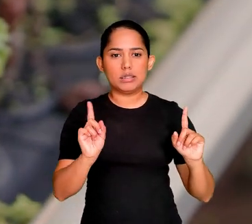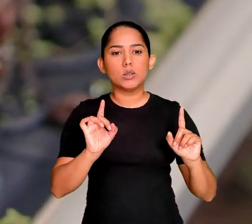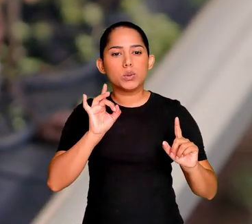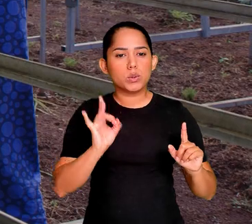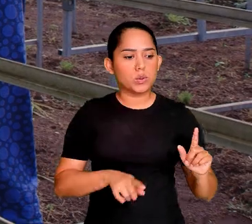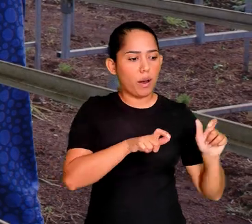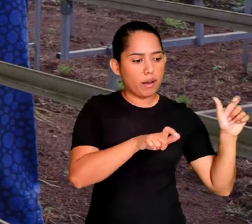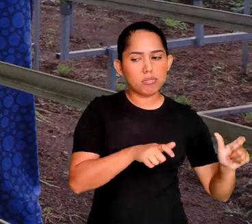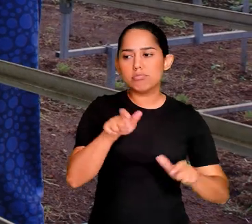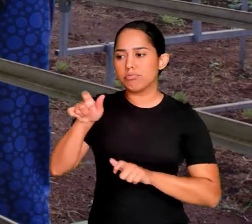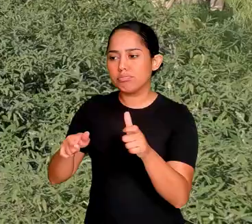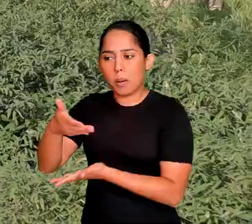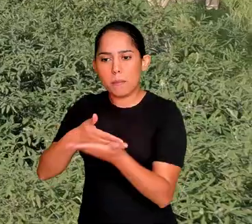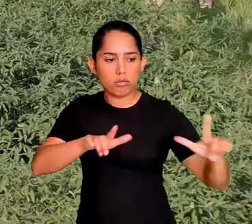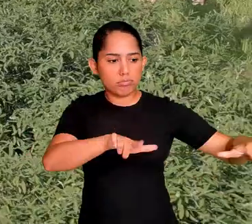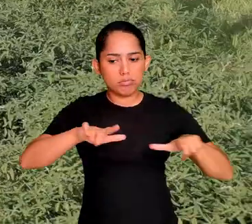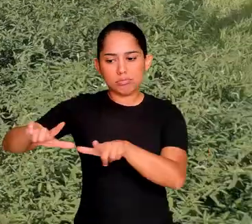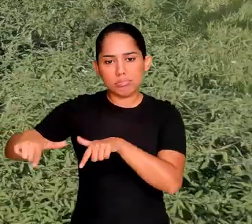certifica o outro, né? Pelo mapa, né? Sim.